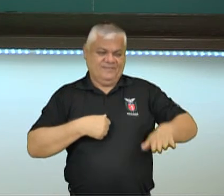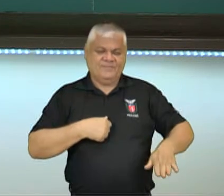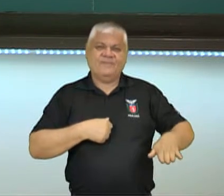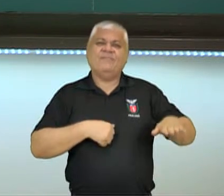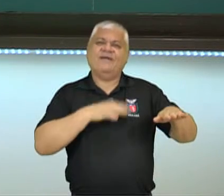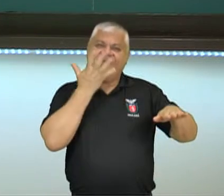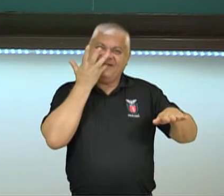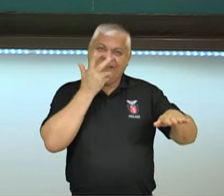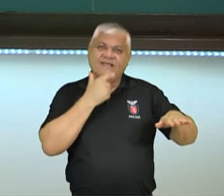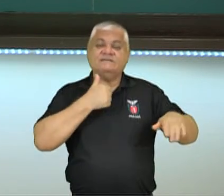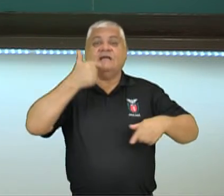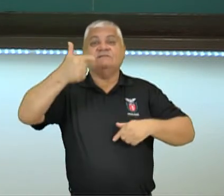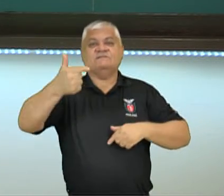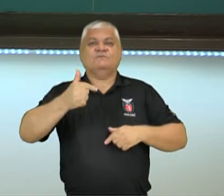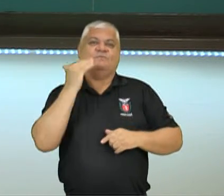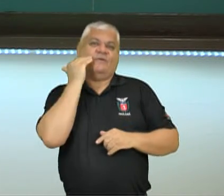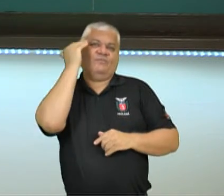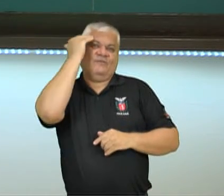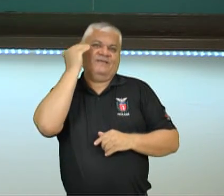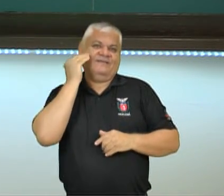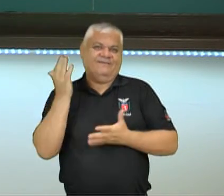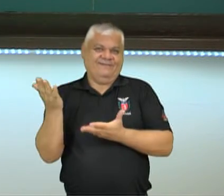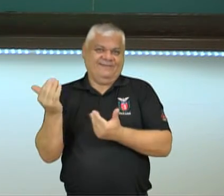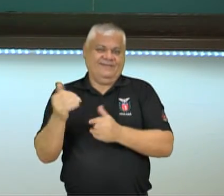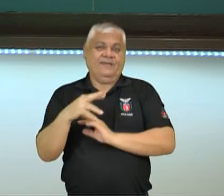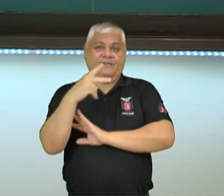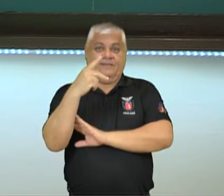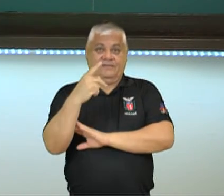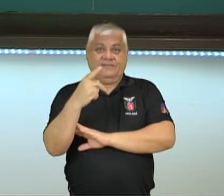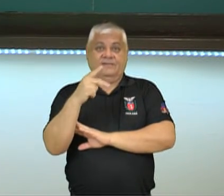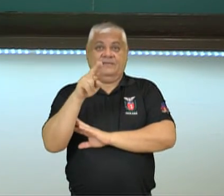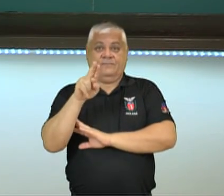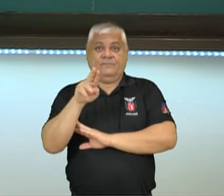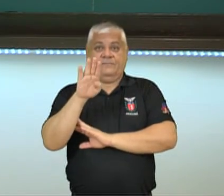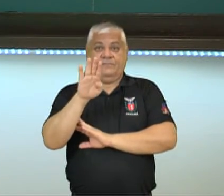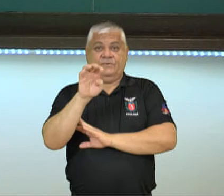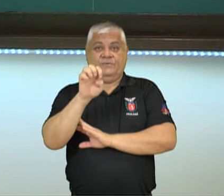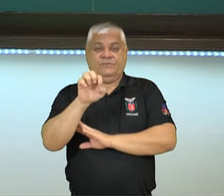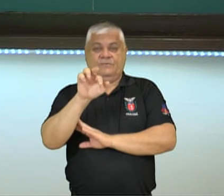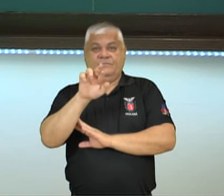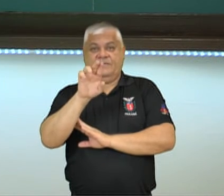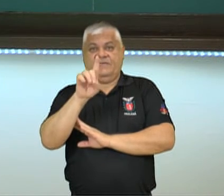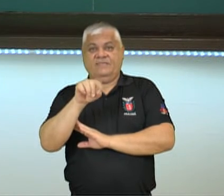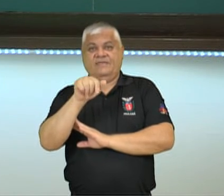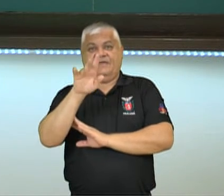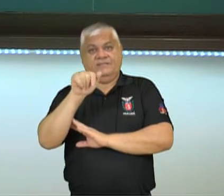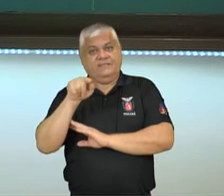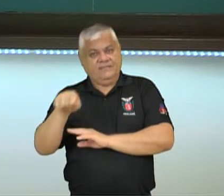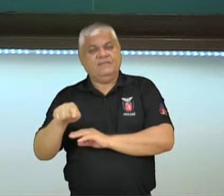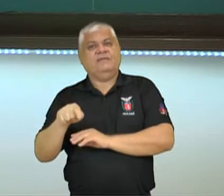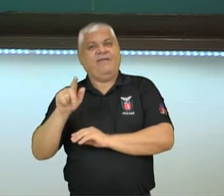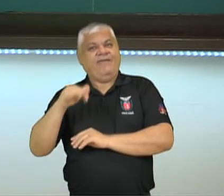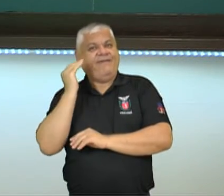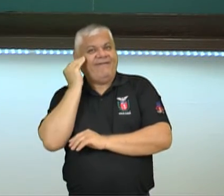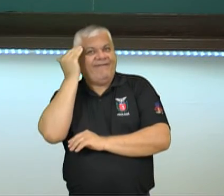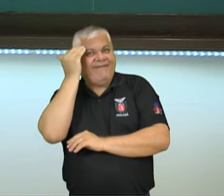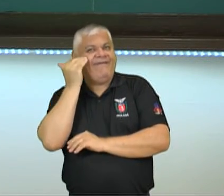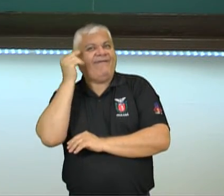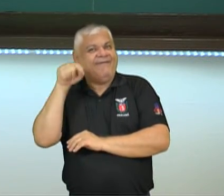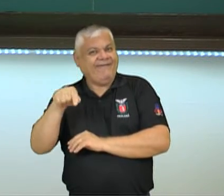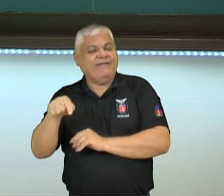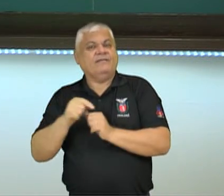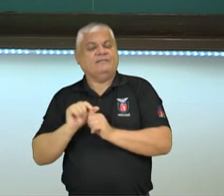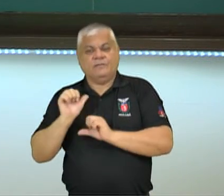na puberdade e não na infância, né? Então, todos esses caracteres secundários